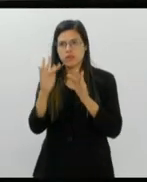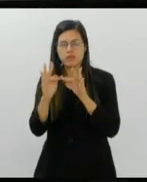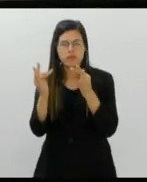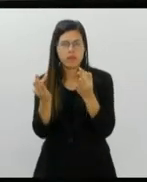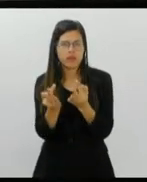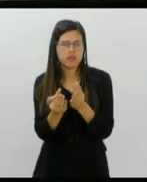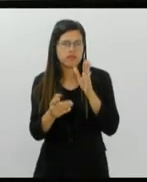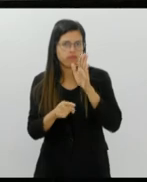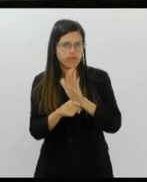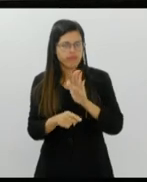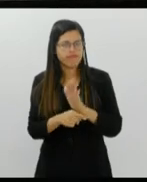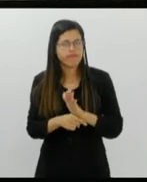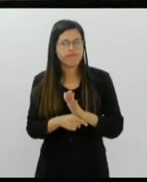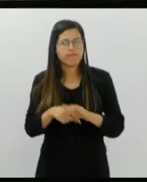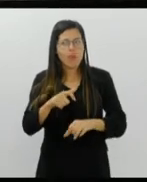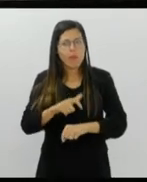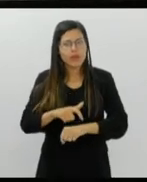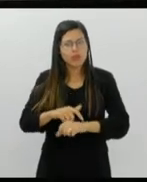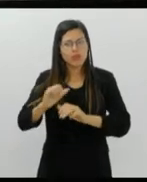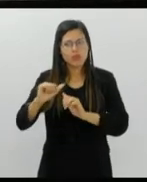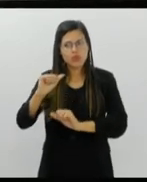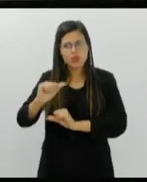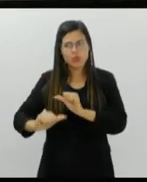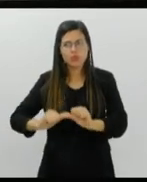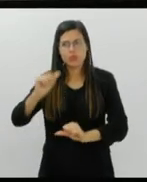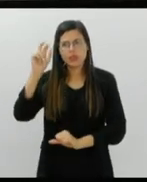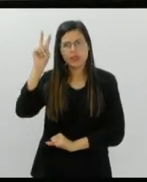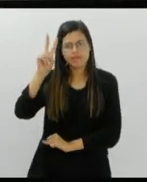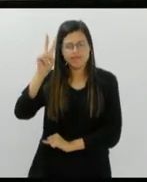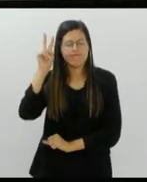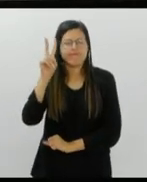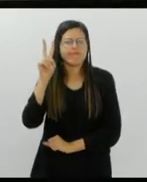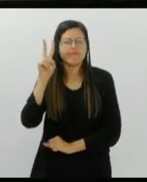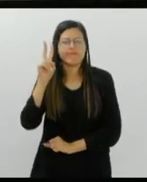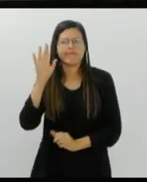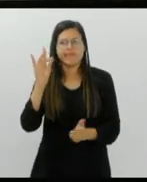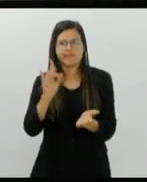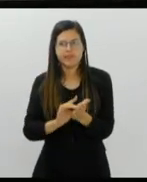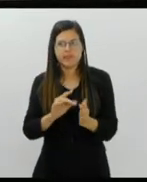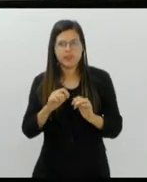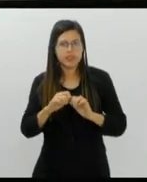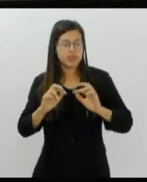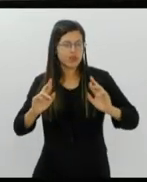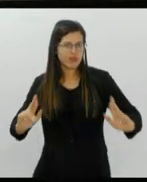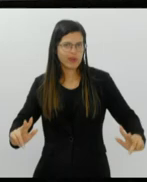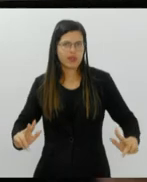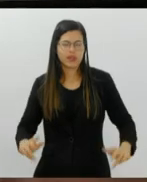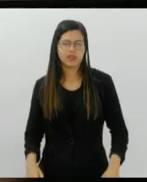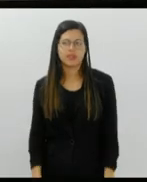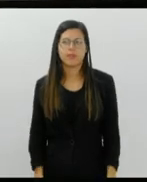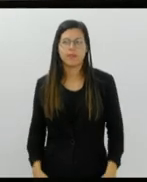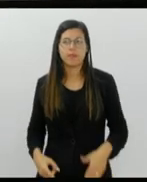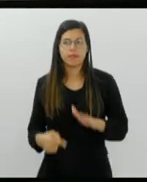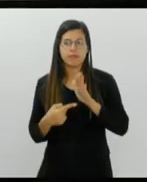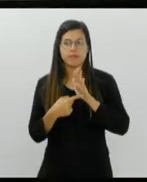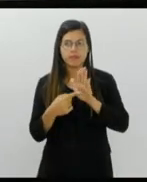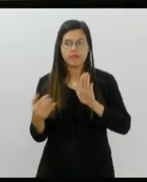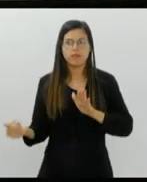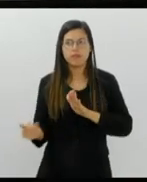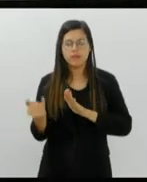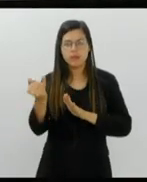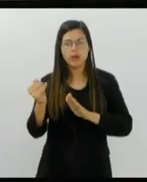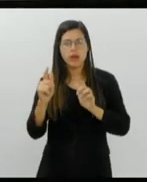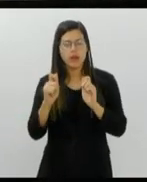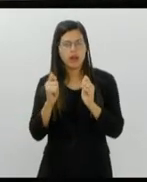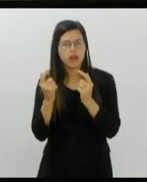os ajudam então é hora de mudar essa história é hora realmente de fazer a diferença E aí mostra a importância que tem o Parlamento